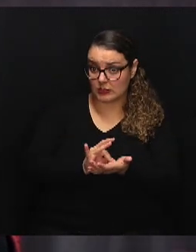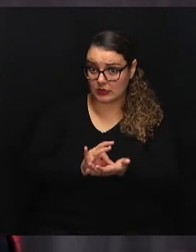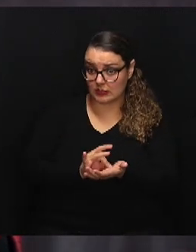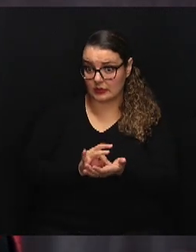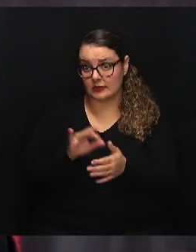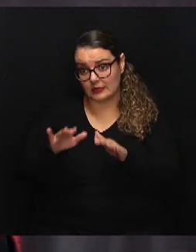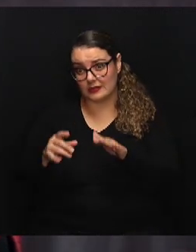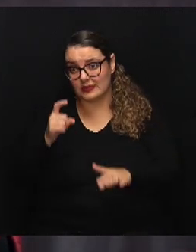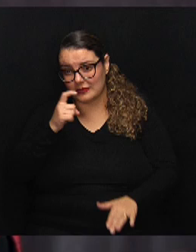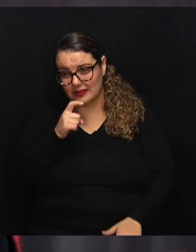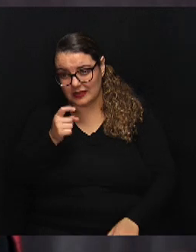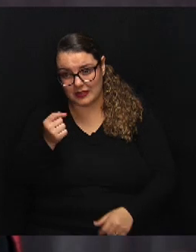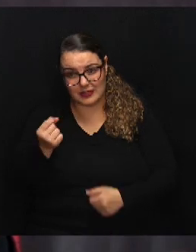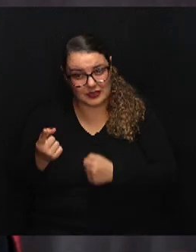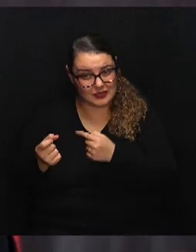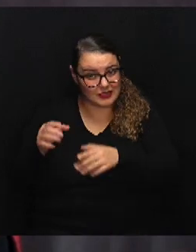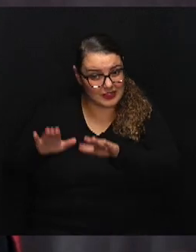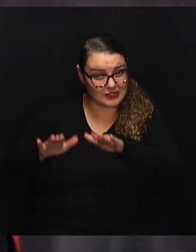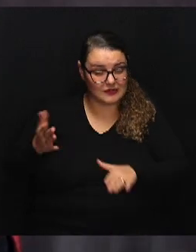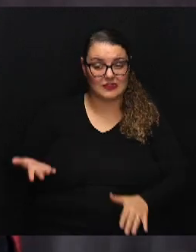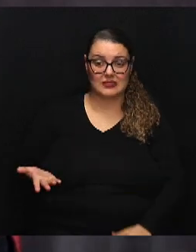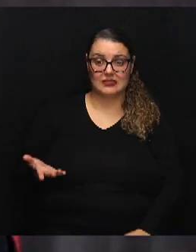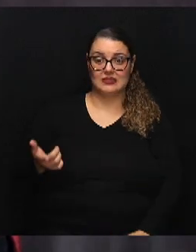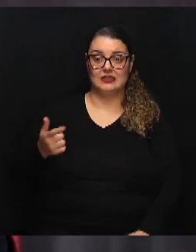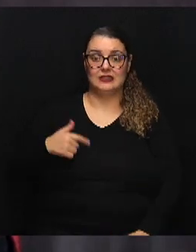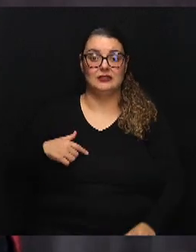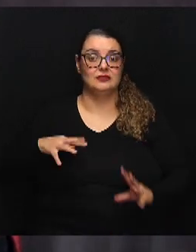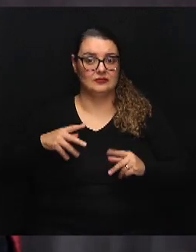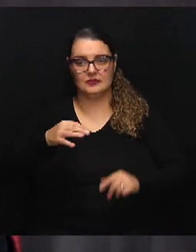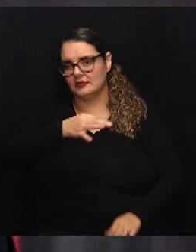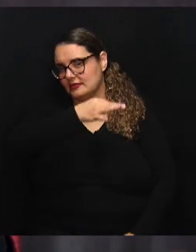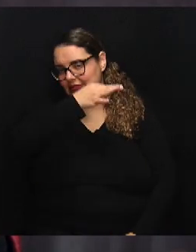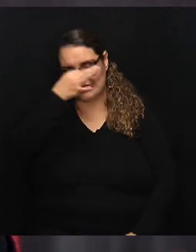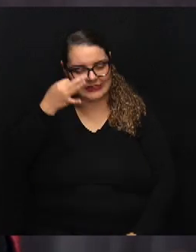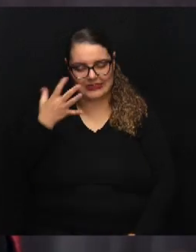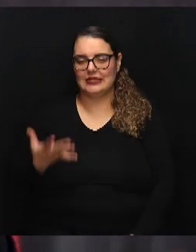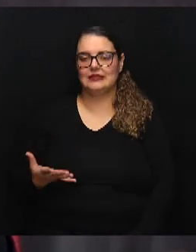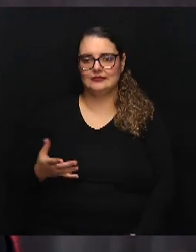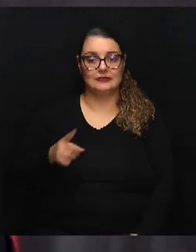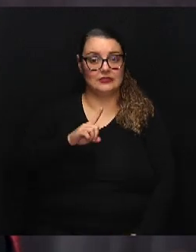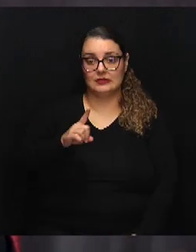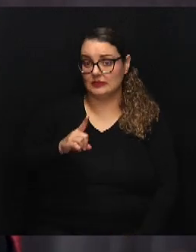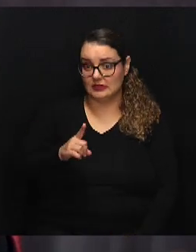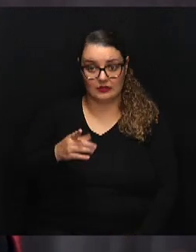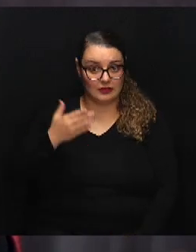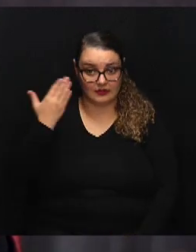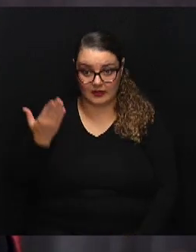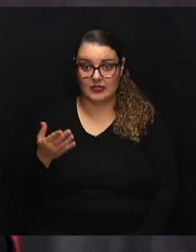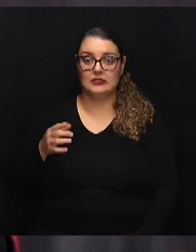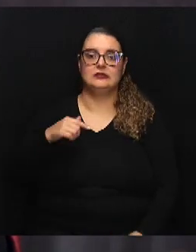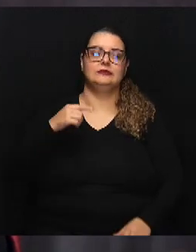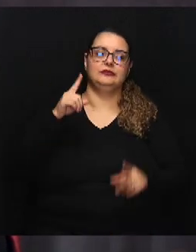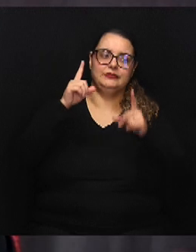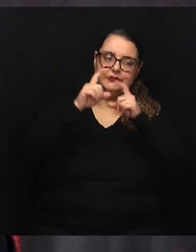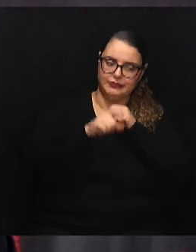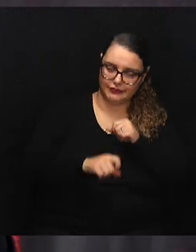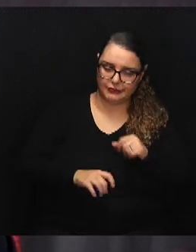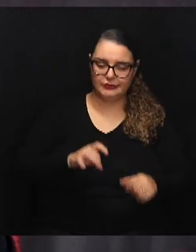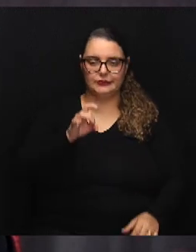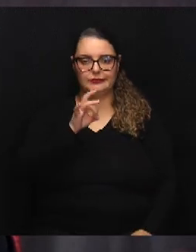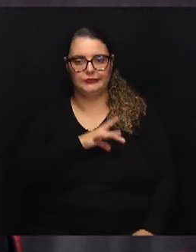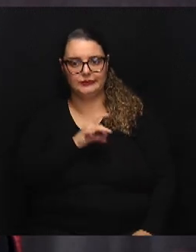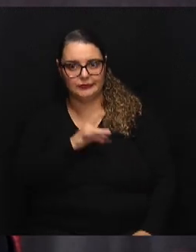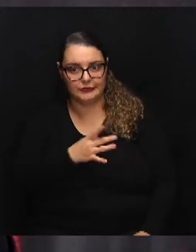minta muito raramente. Estou plenamente consciente de que não é fácil, que dá trabalho, medo, insegurança, dúvida,